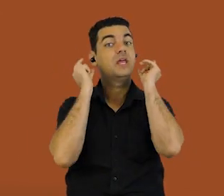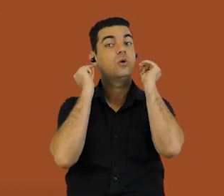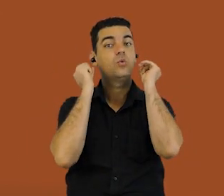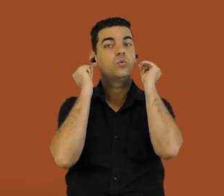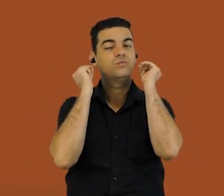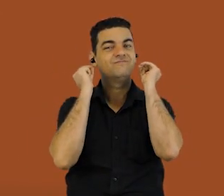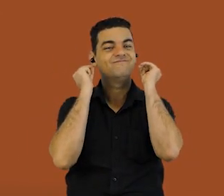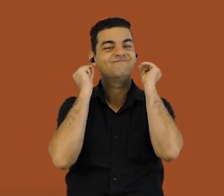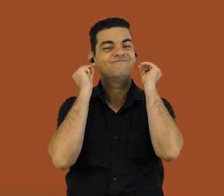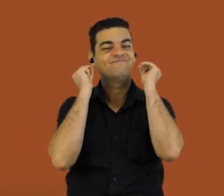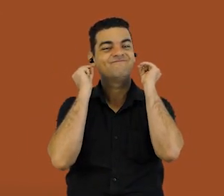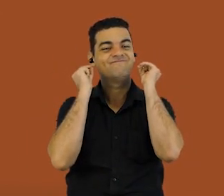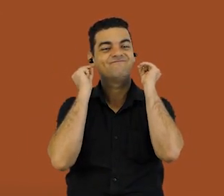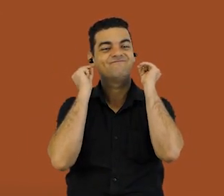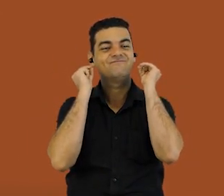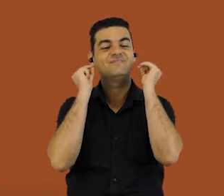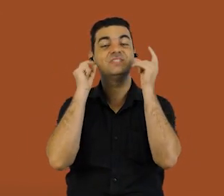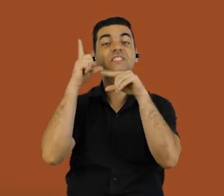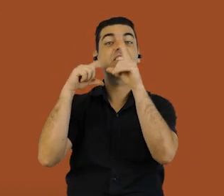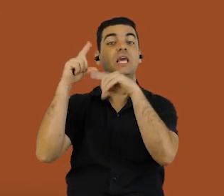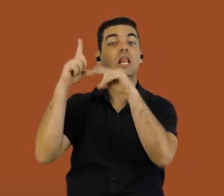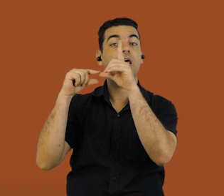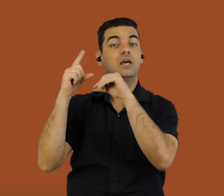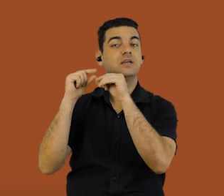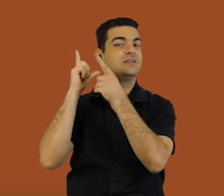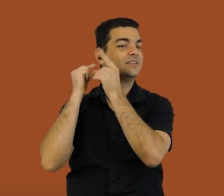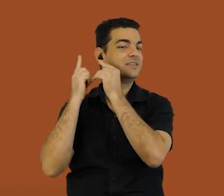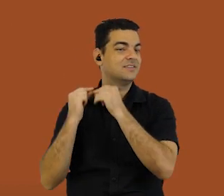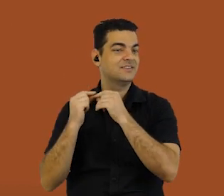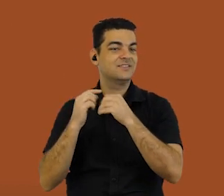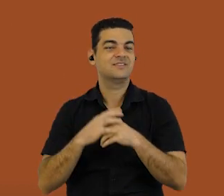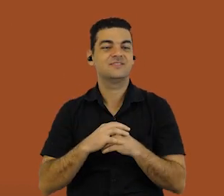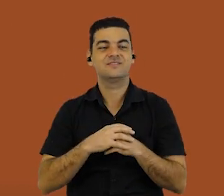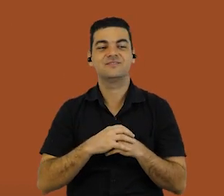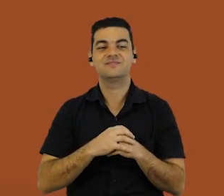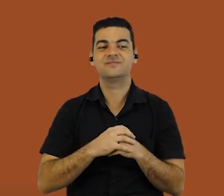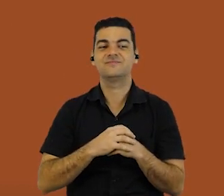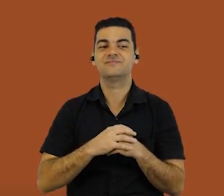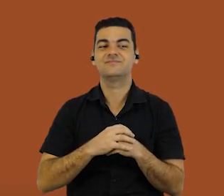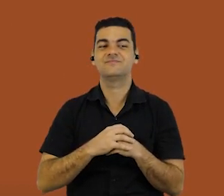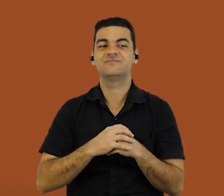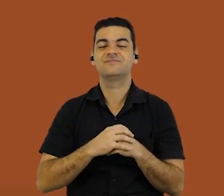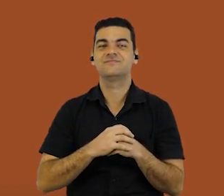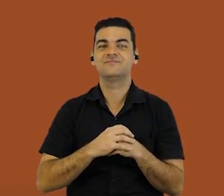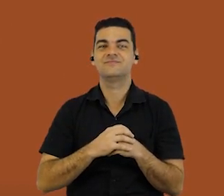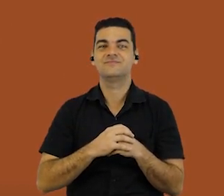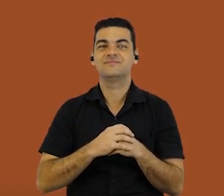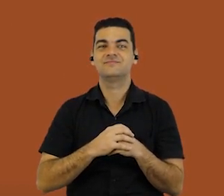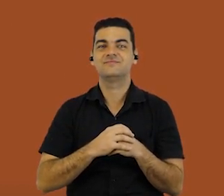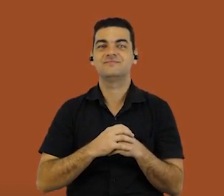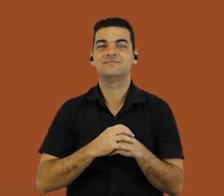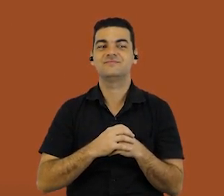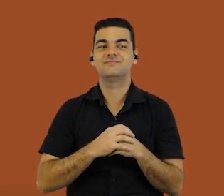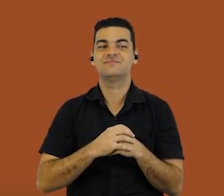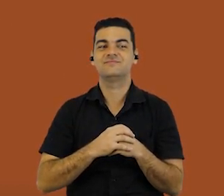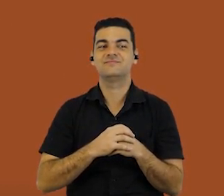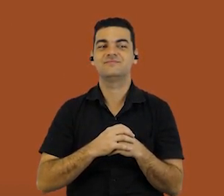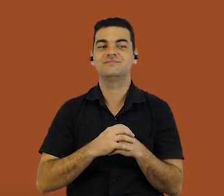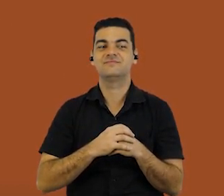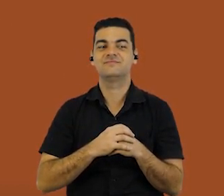brincos. De um lado, uns brincos de estrelas laranja, do outro, brinco de estrela e